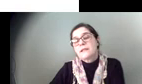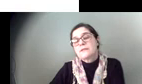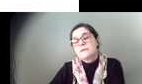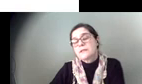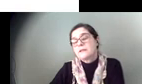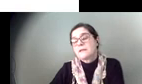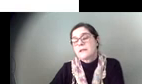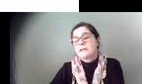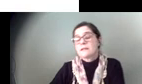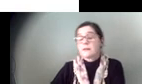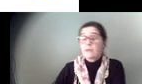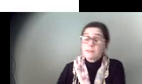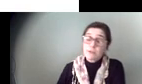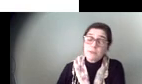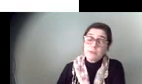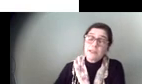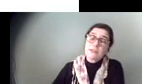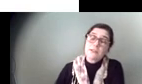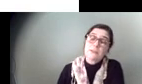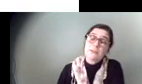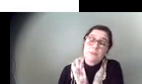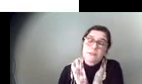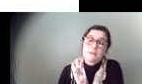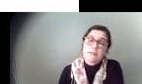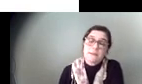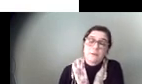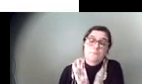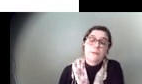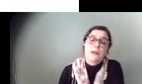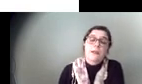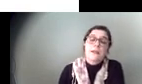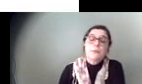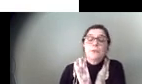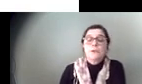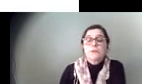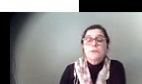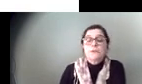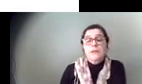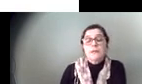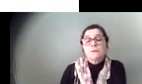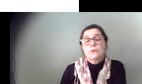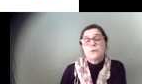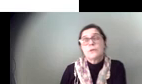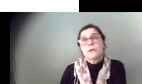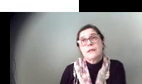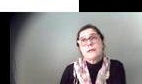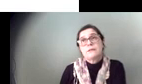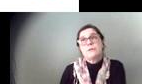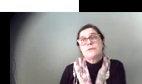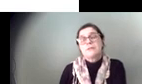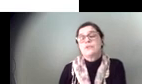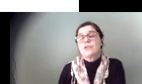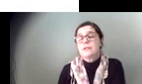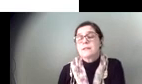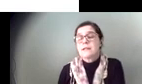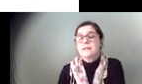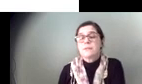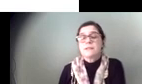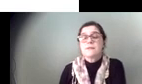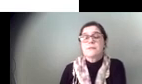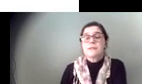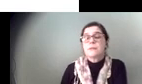turmas elas vão ser, que elas tenham essa possibilidade de atribuição esse ano. E para o ano que vem, o que acontece? Uma vez